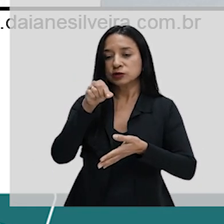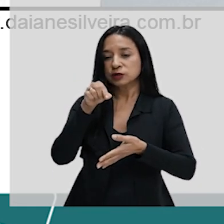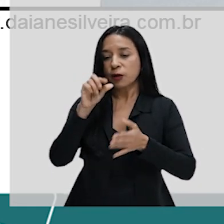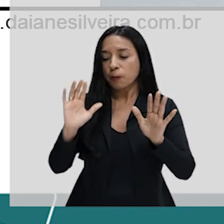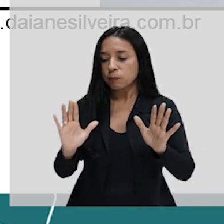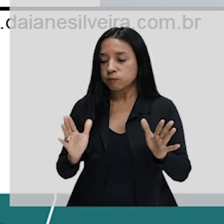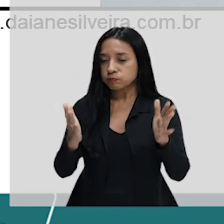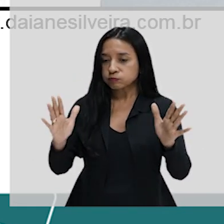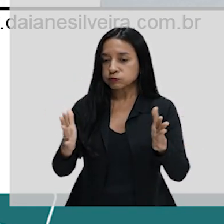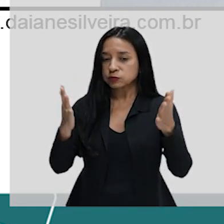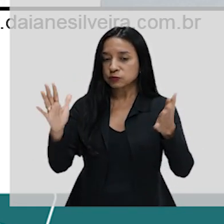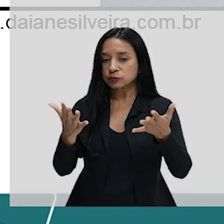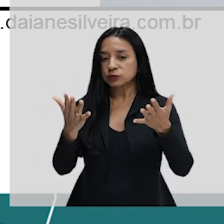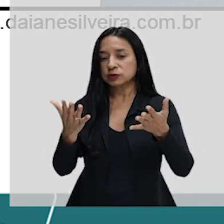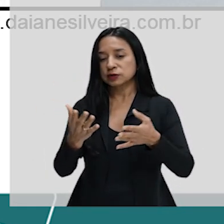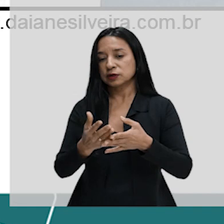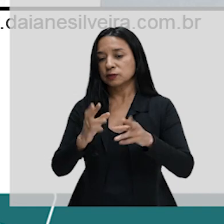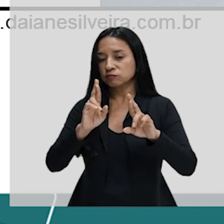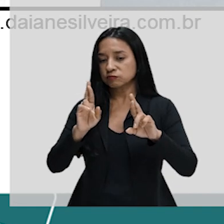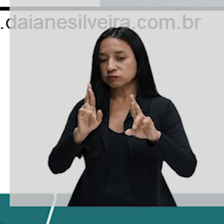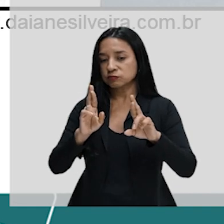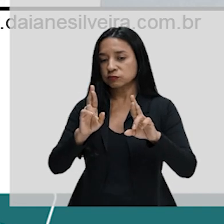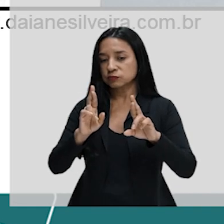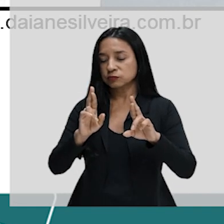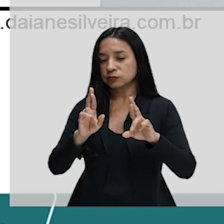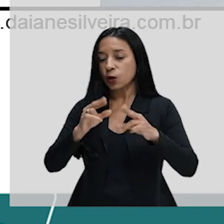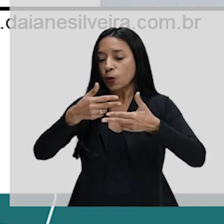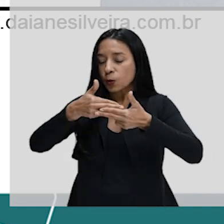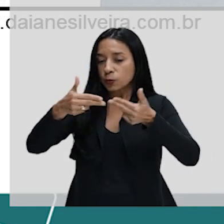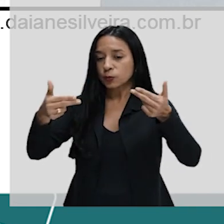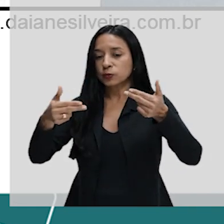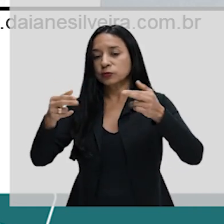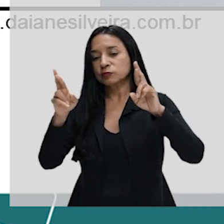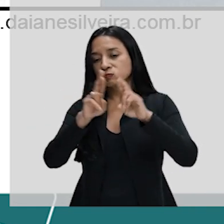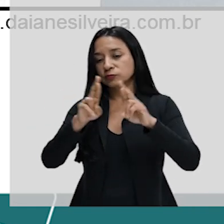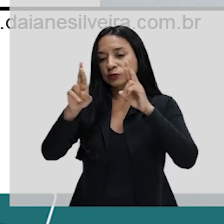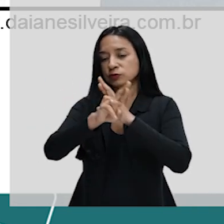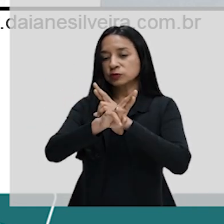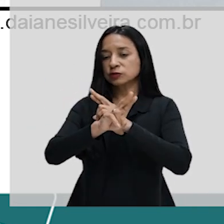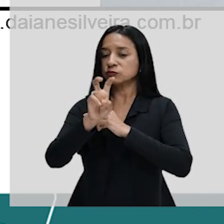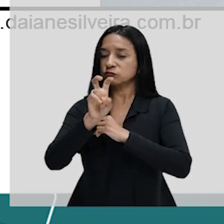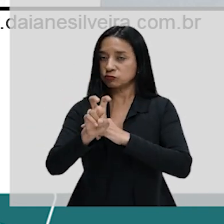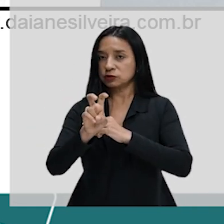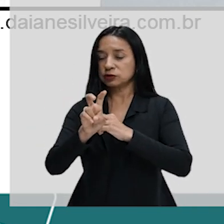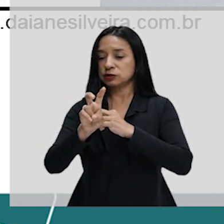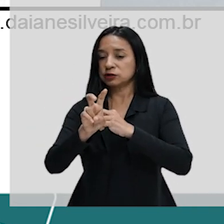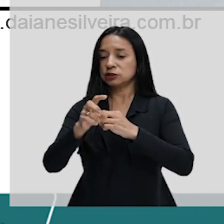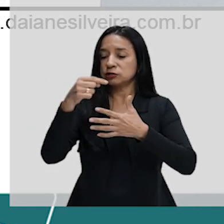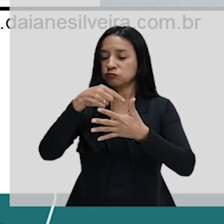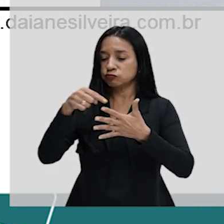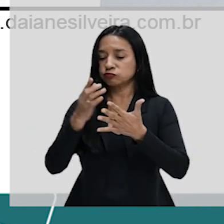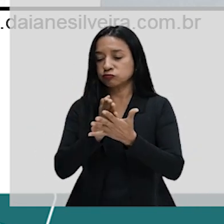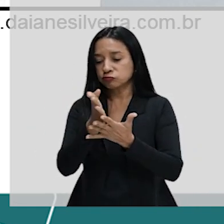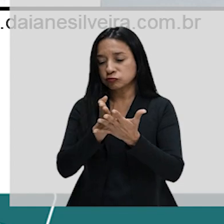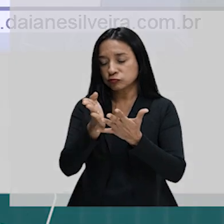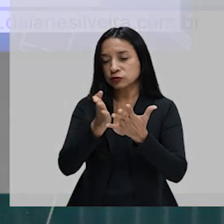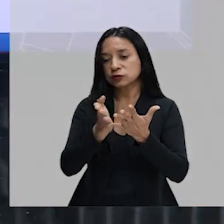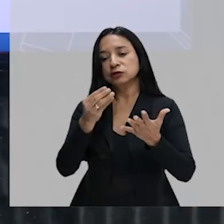o encontro humano, transe, acabei de falar para vocês sobre transe, ó, expansão